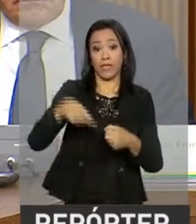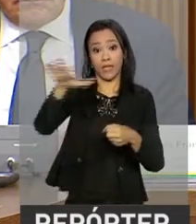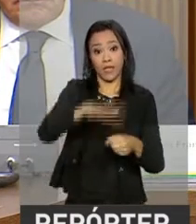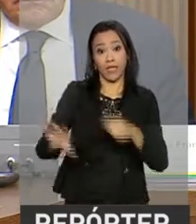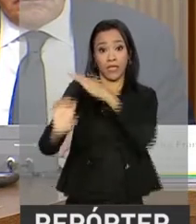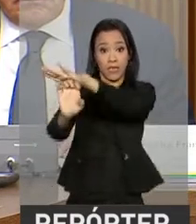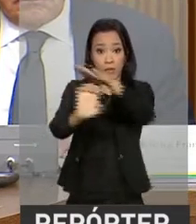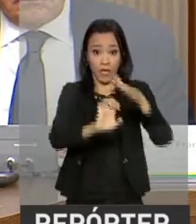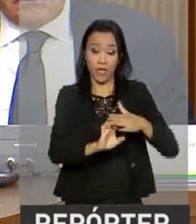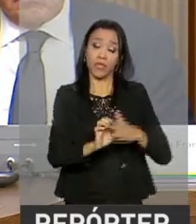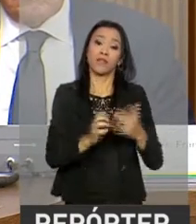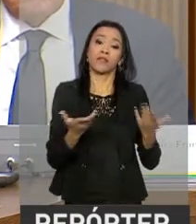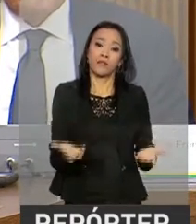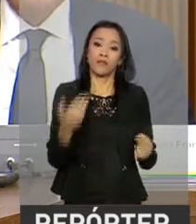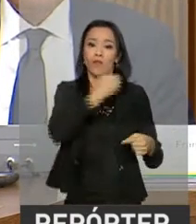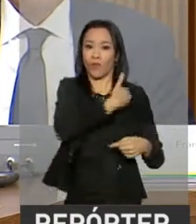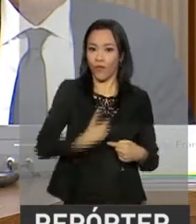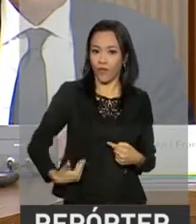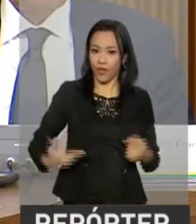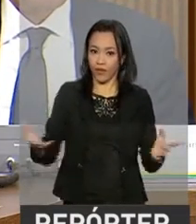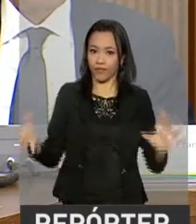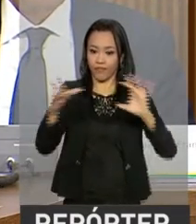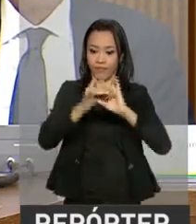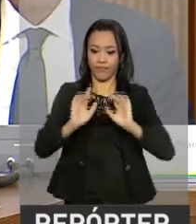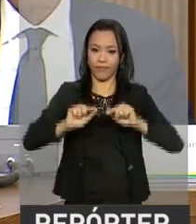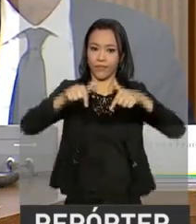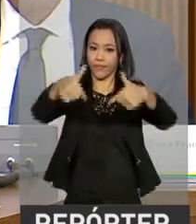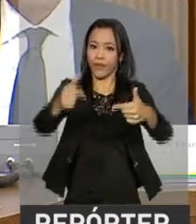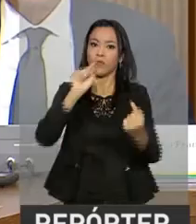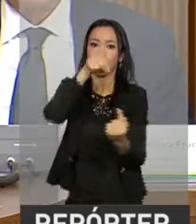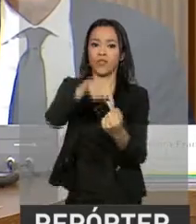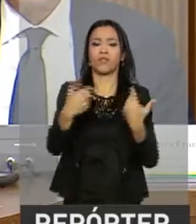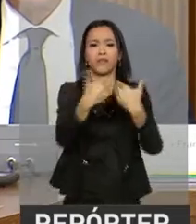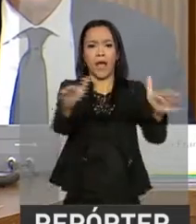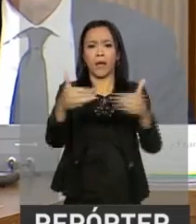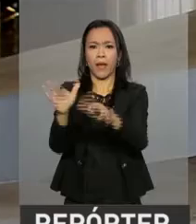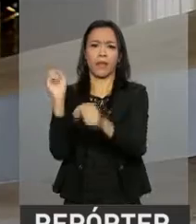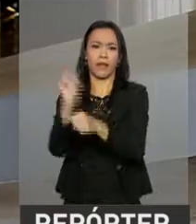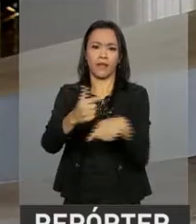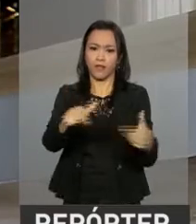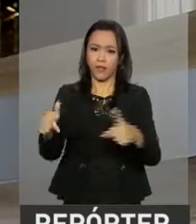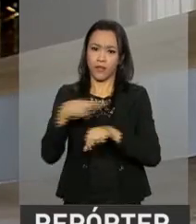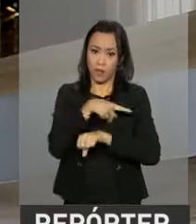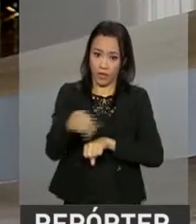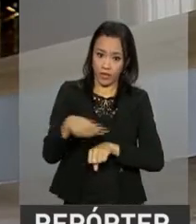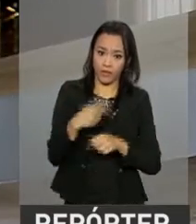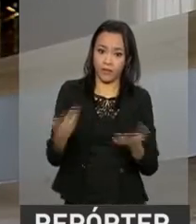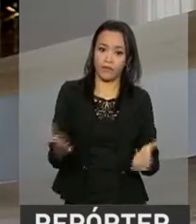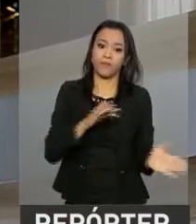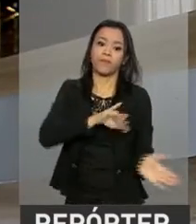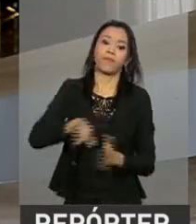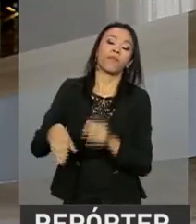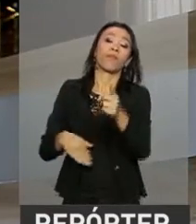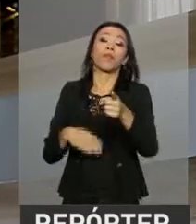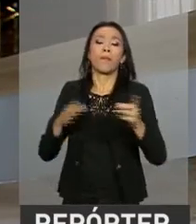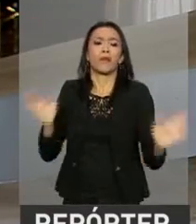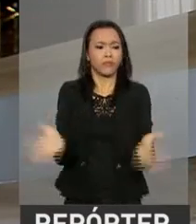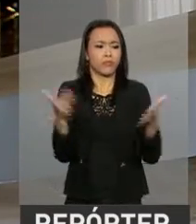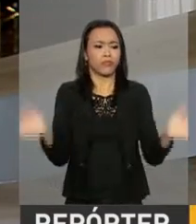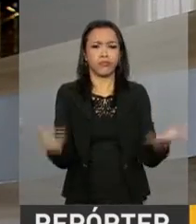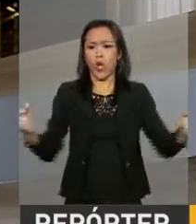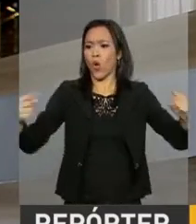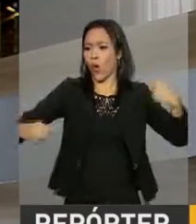público-privada para quê e haja muitos empregos no país para estimular a concorrência